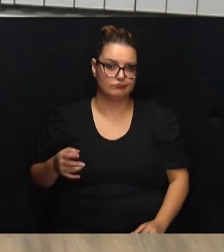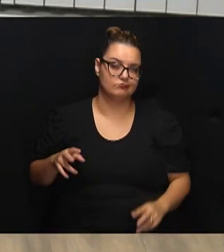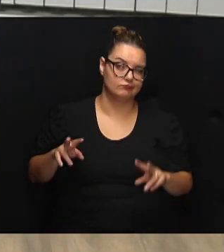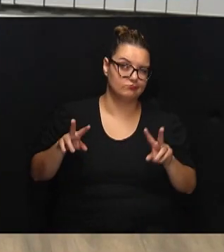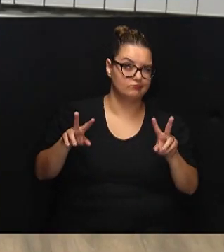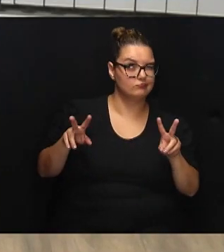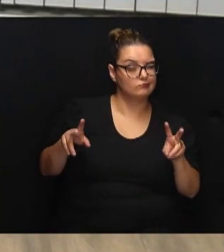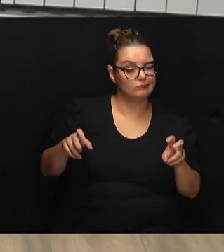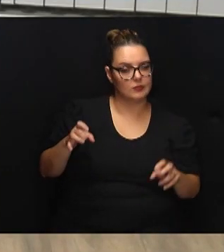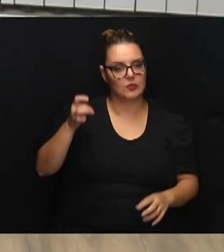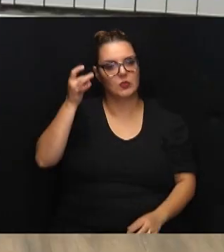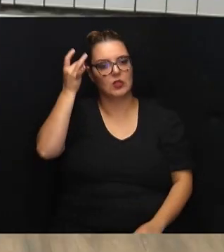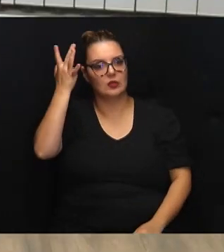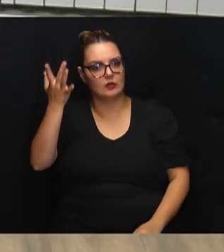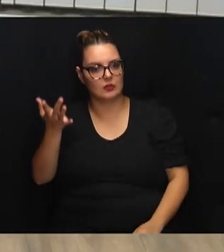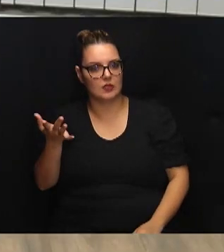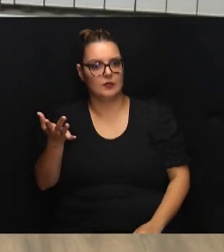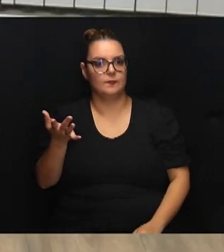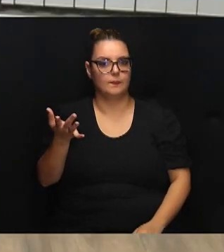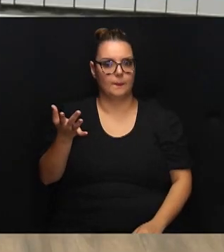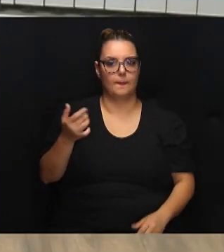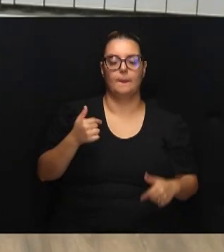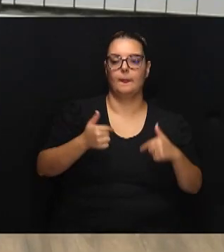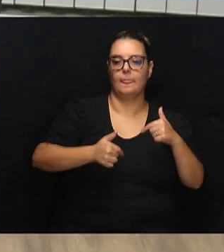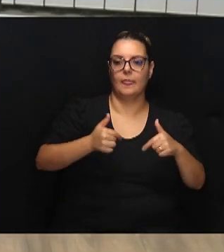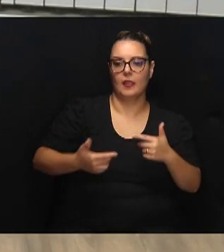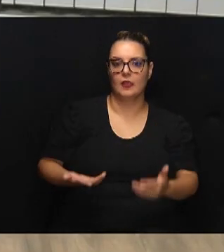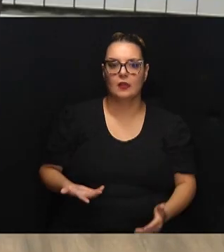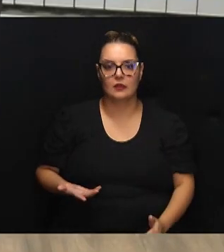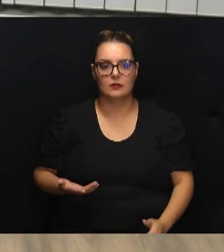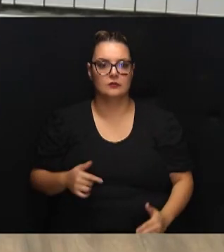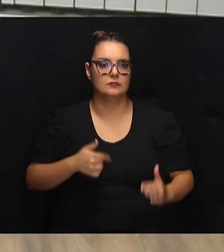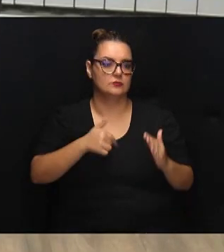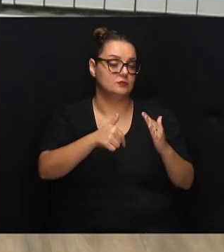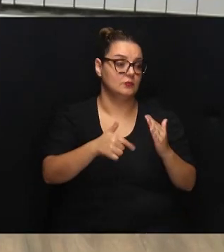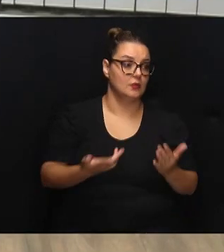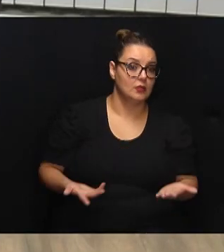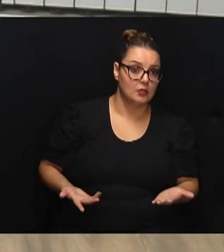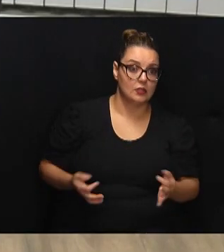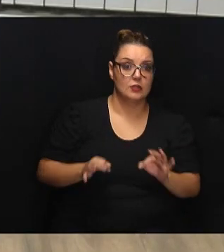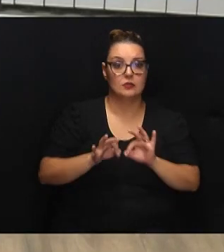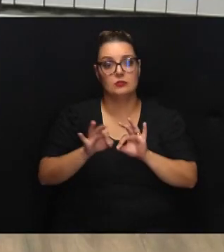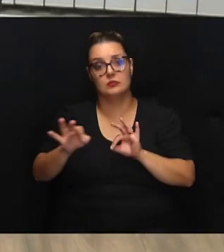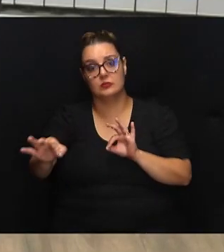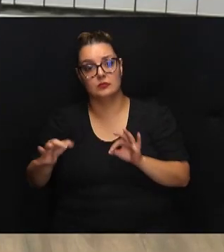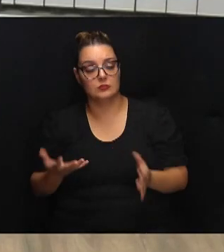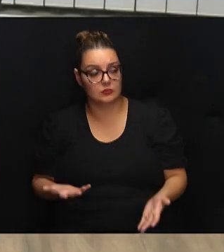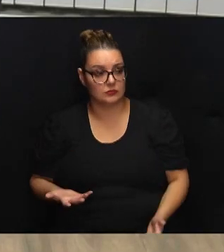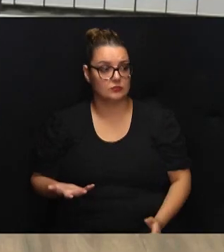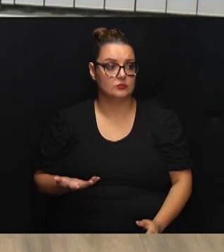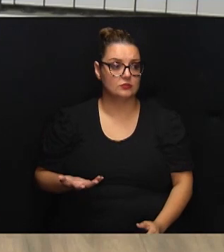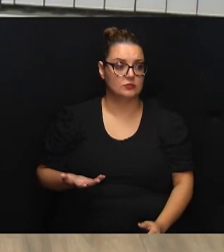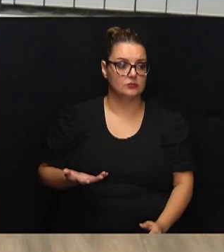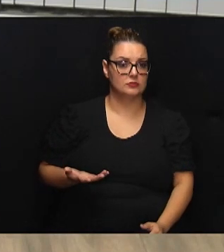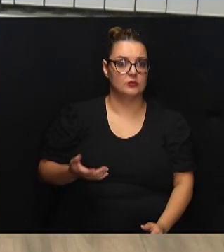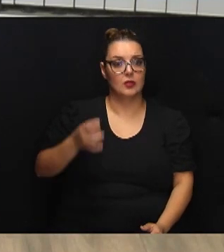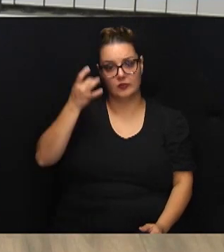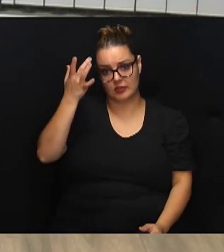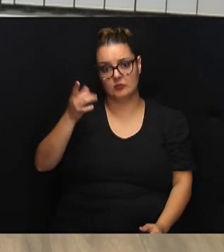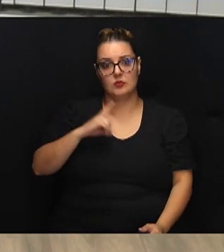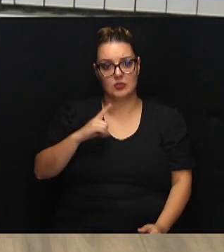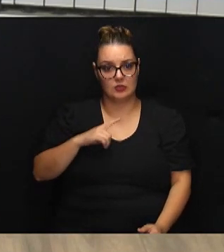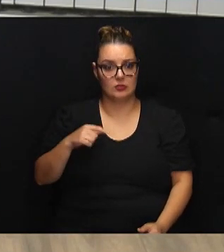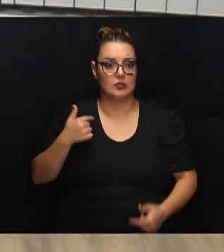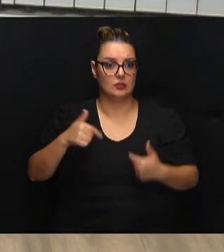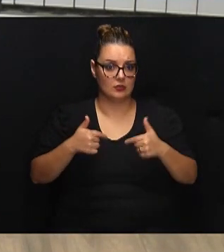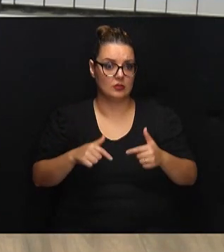aspas, facilidade de se trabalhar no home office, a longa distância, né? A facilidade que a gente tem de se